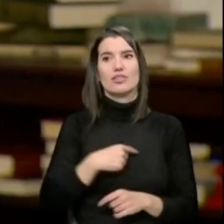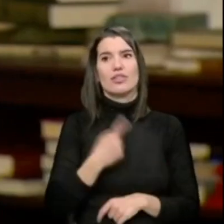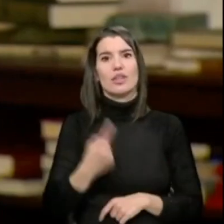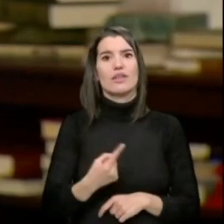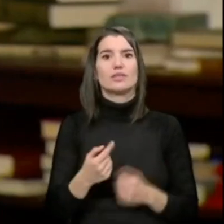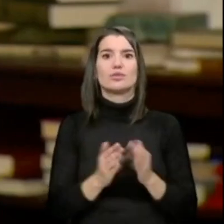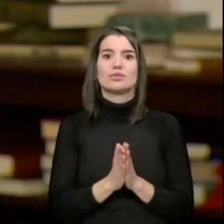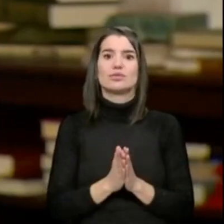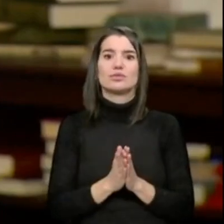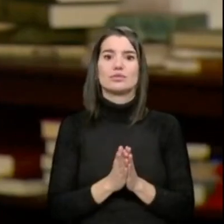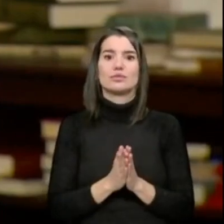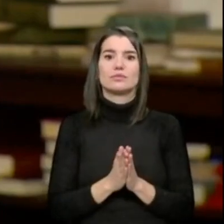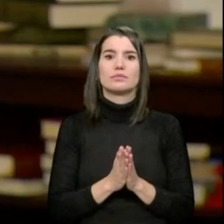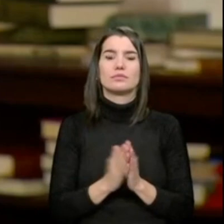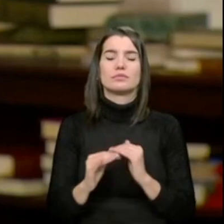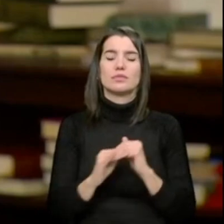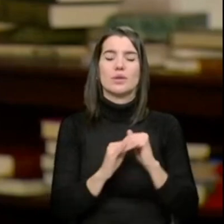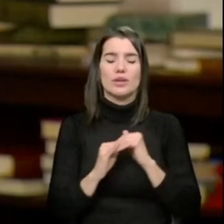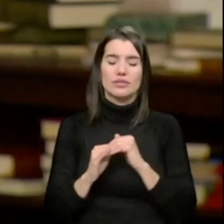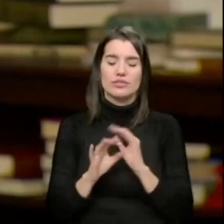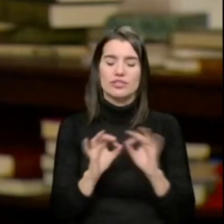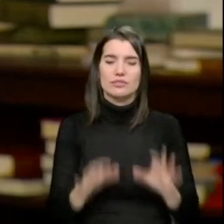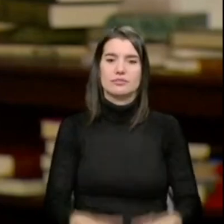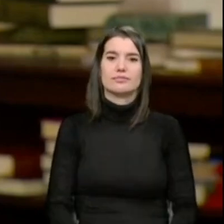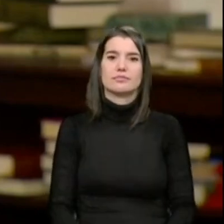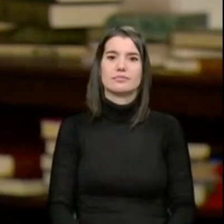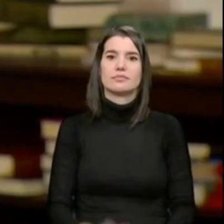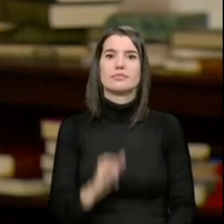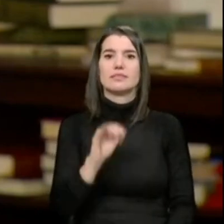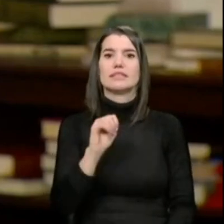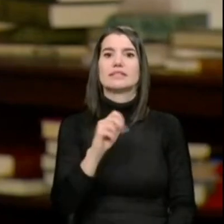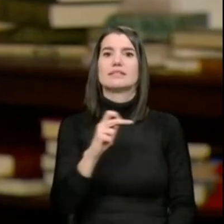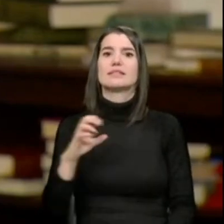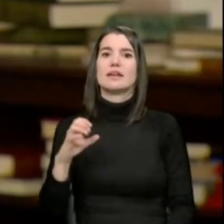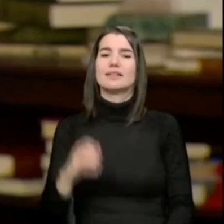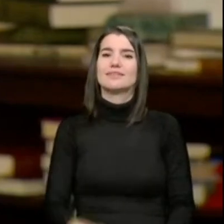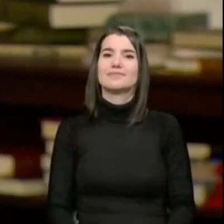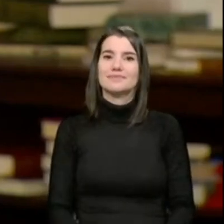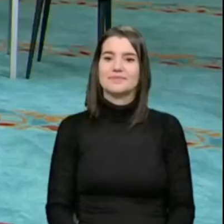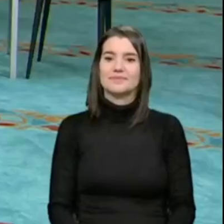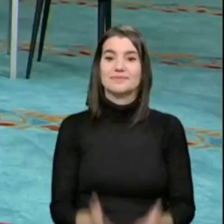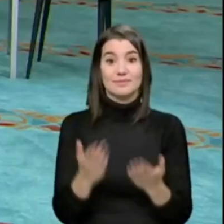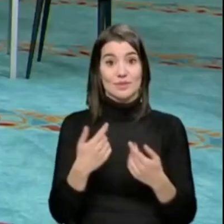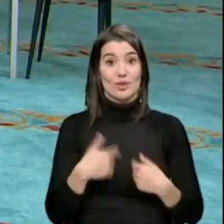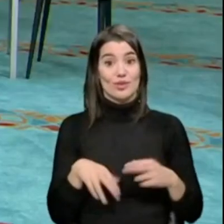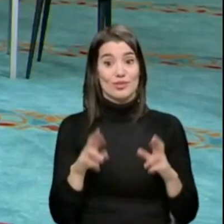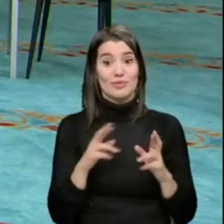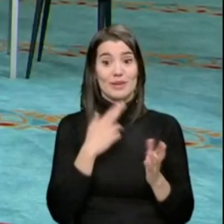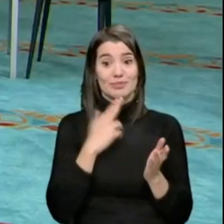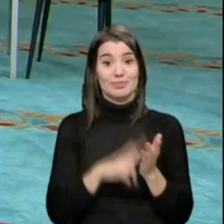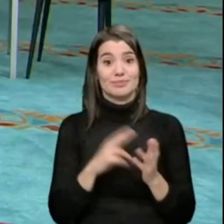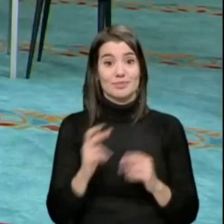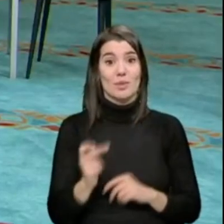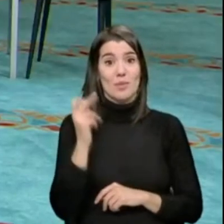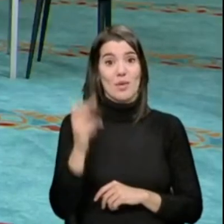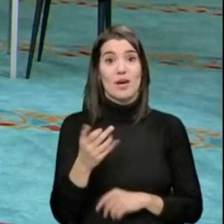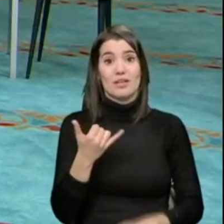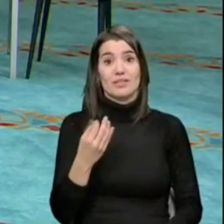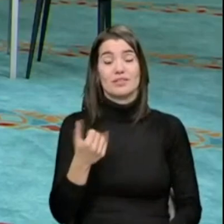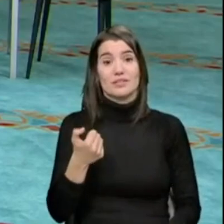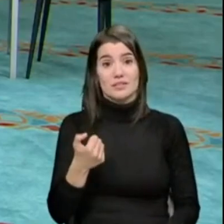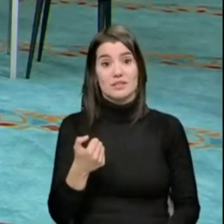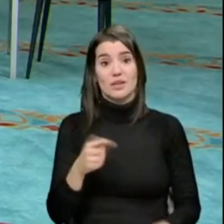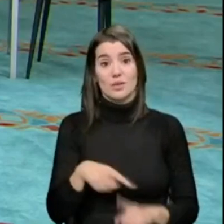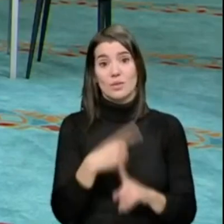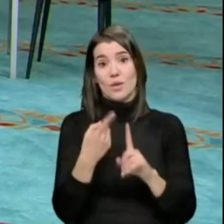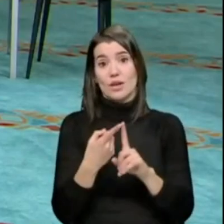todos iguais. Isaac. Bem, eu espero que, sinceramente, que o próximo ano, 2025, o ano